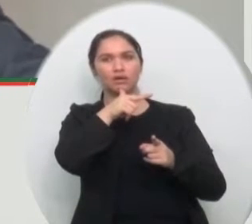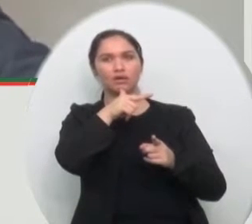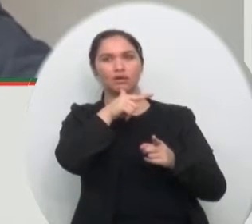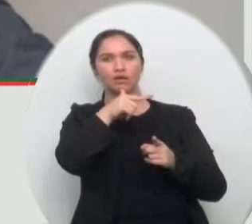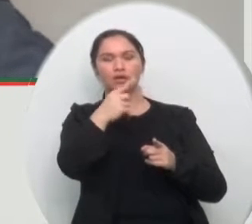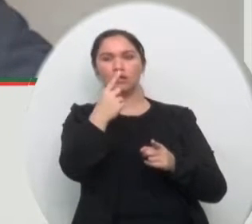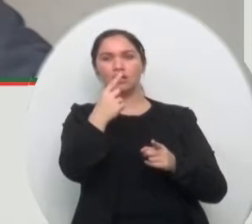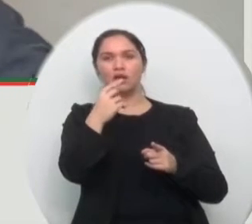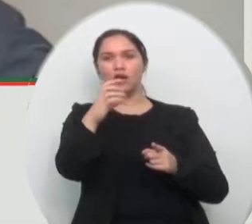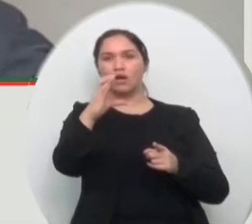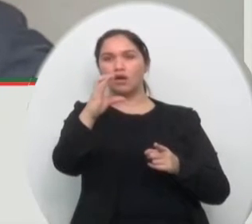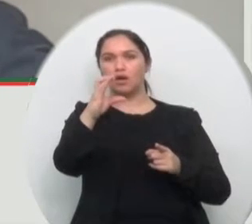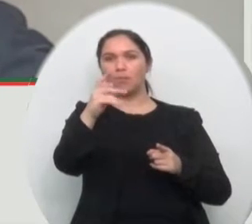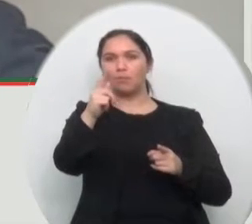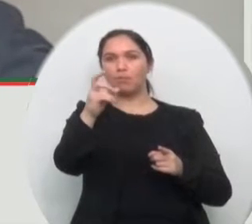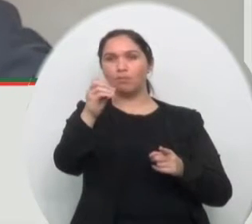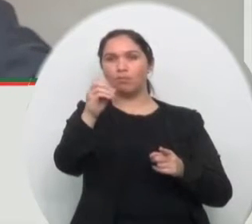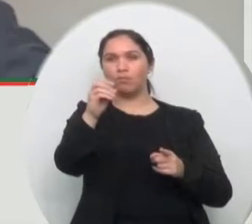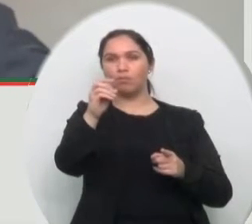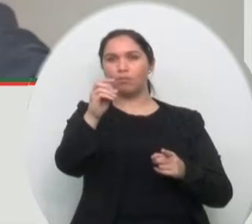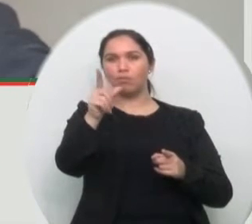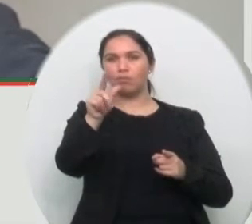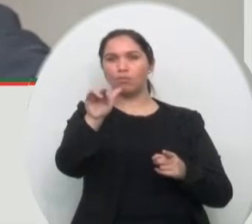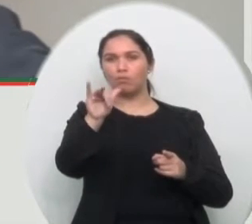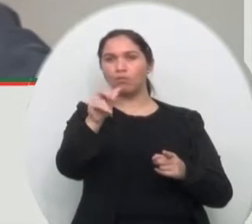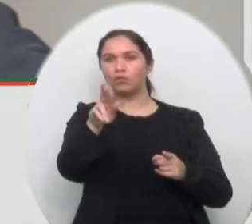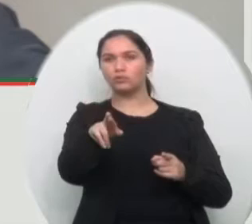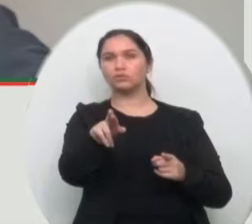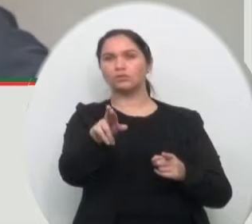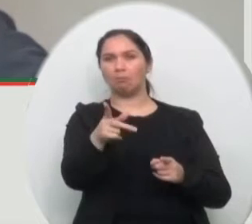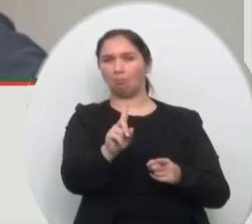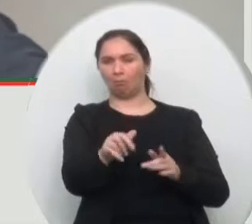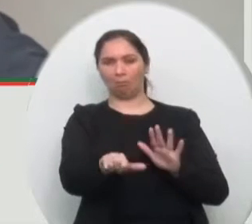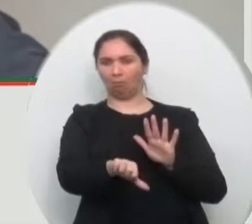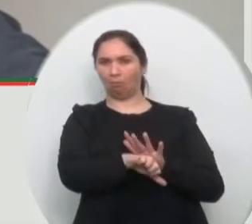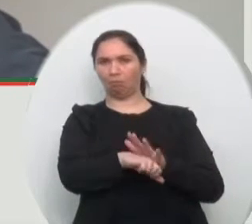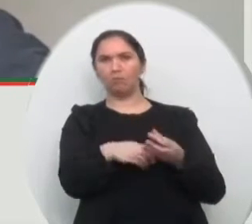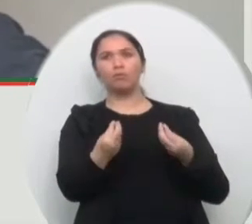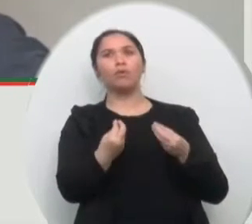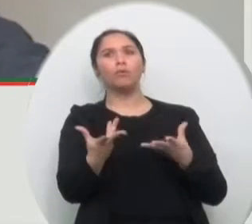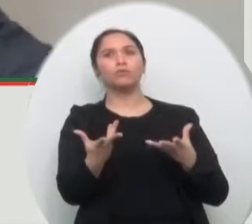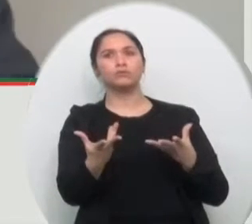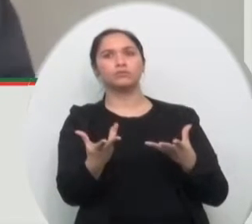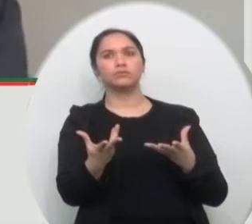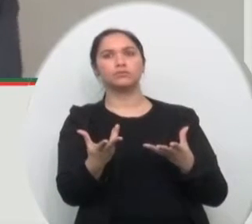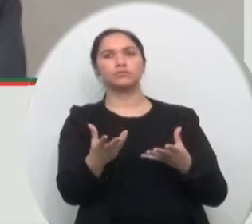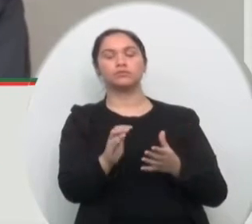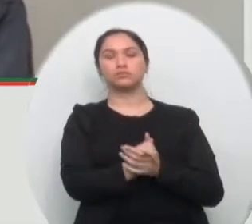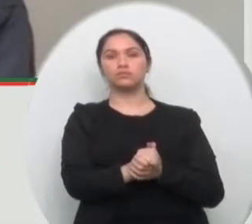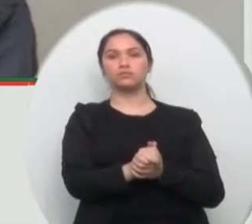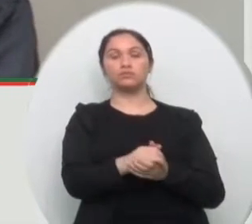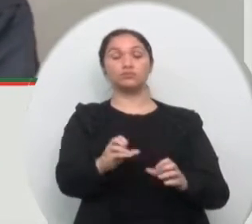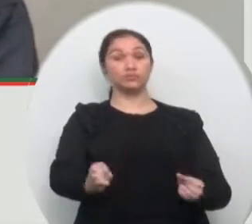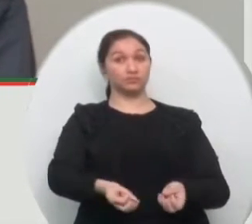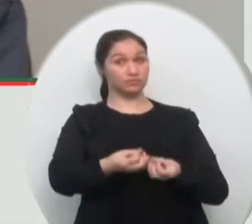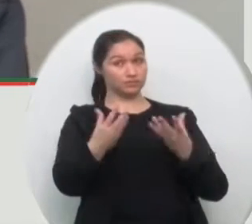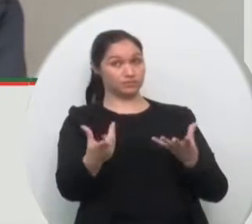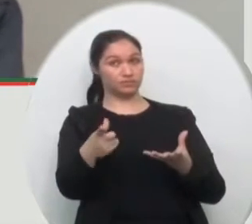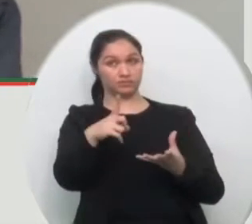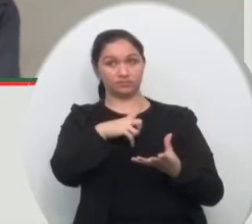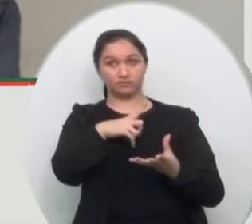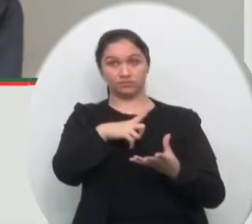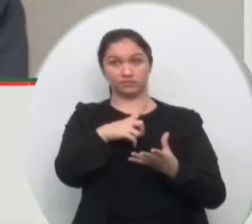Fátima, se preocupando com coisas até se diga relevantes. Mas quando se dá numa situação